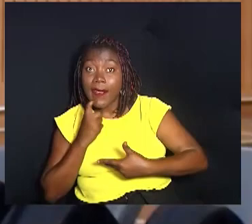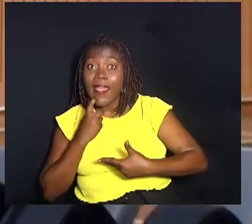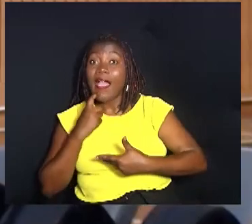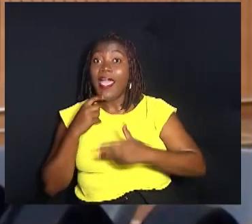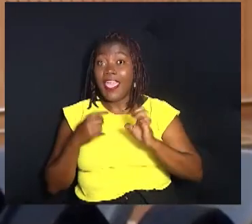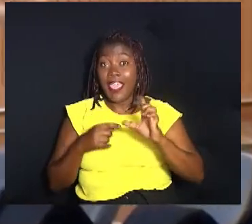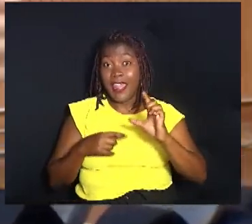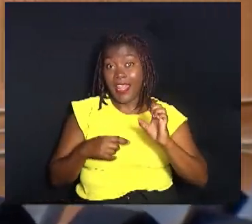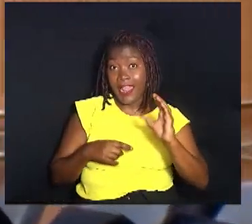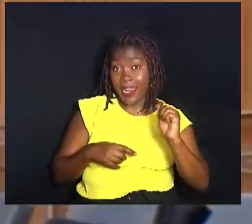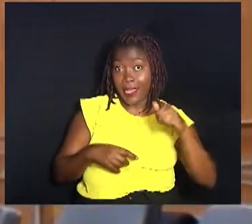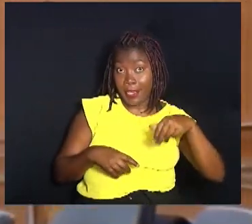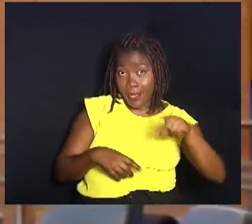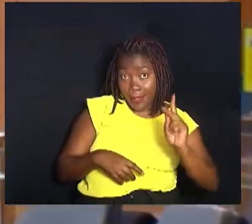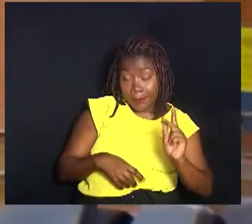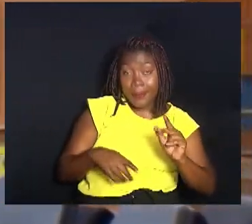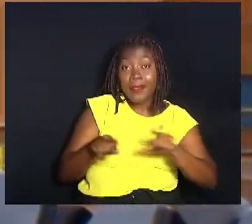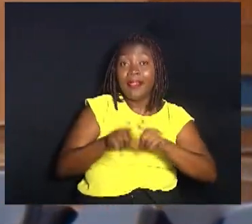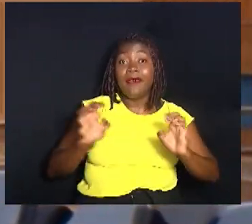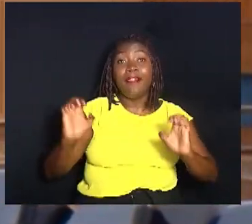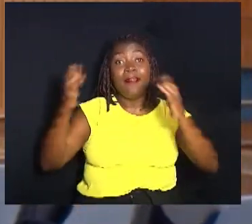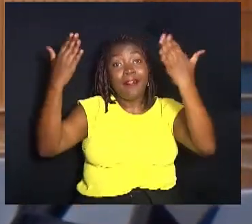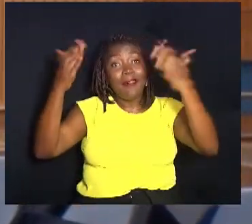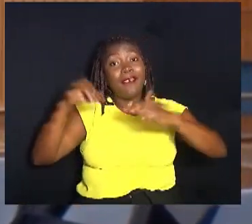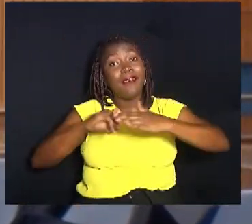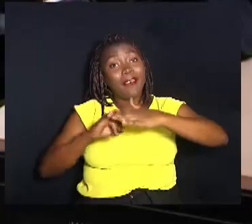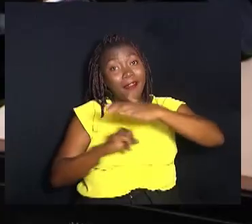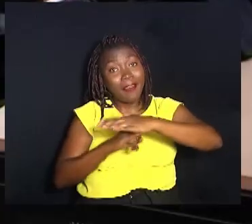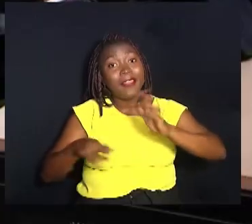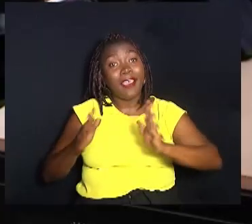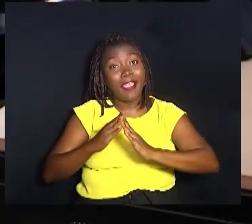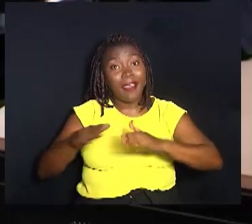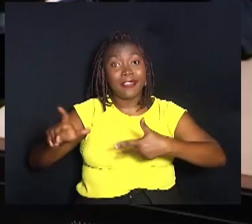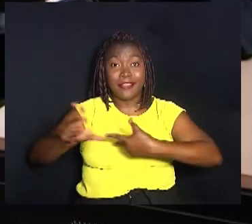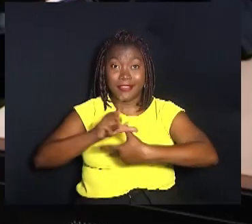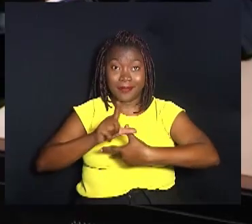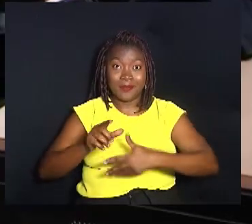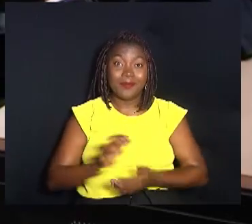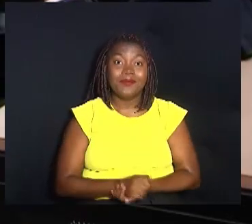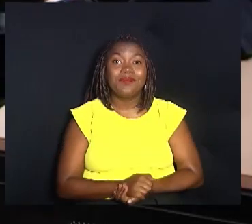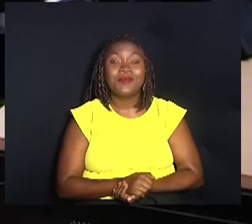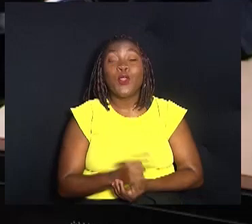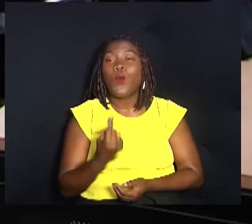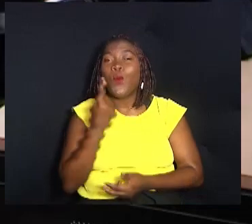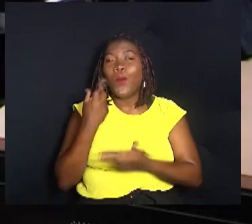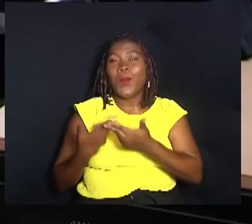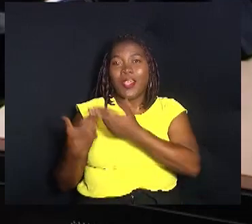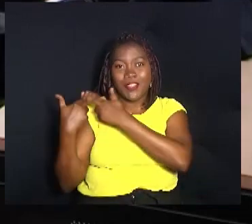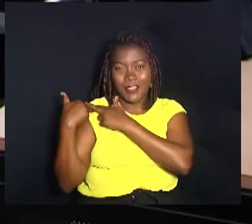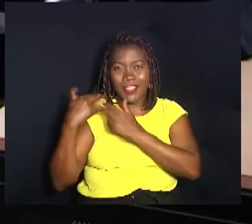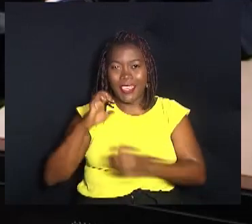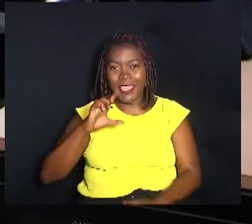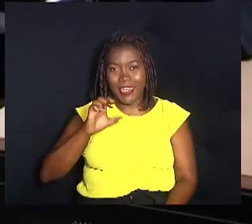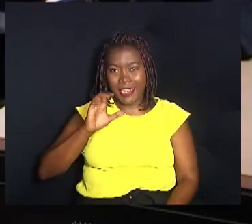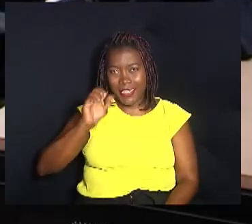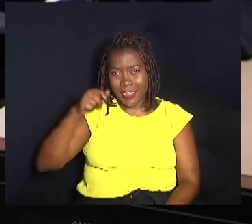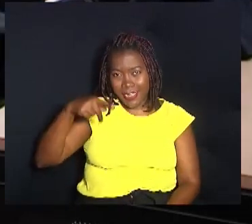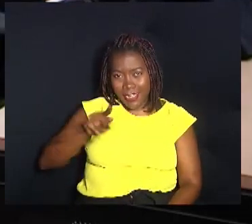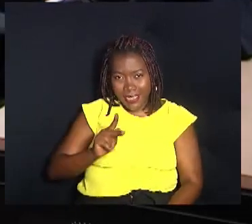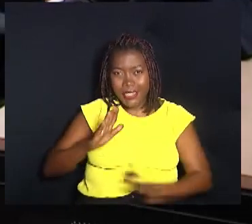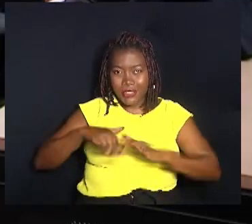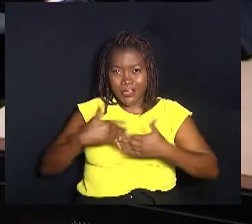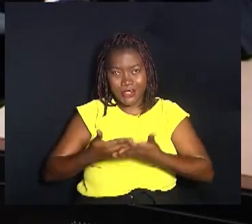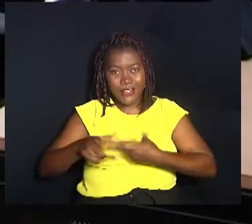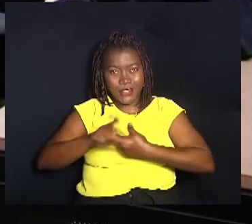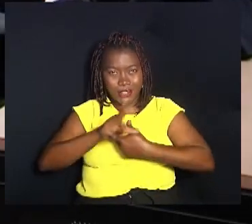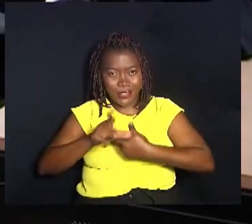Elecamp, e do Cerimonial Institucional da Casa de Leis. Uma das funções da Elecamp, a Escola do Legislativo de